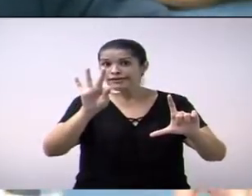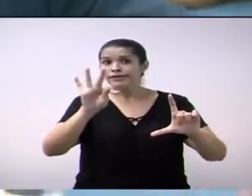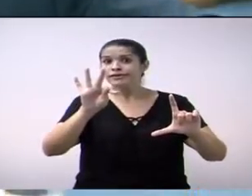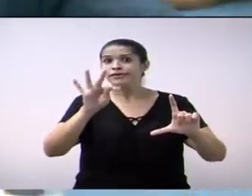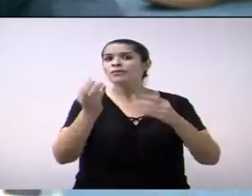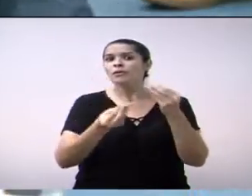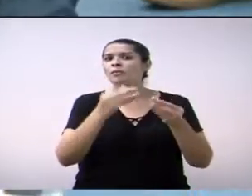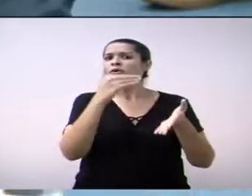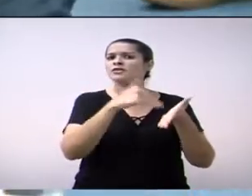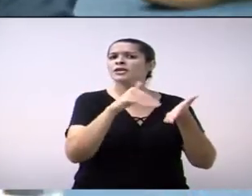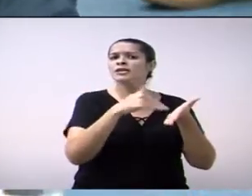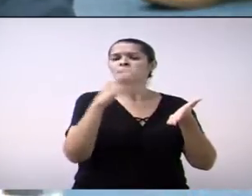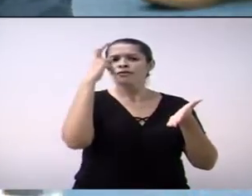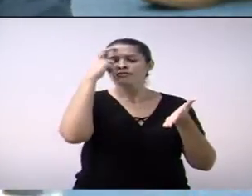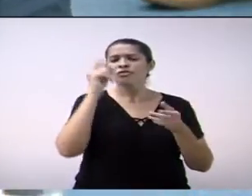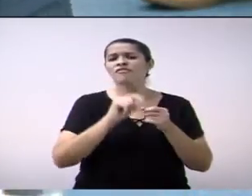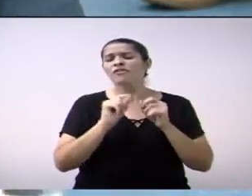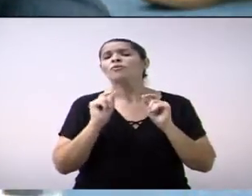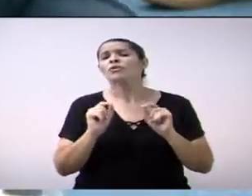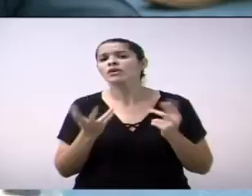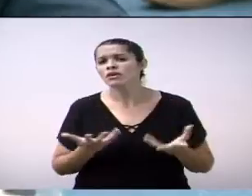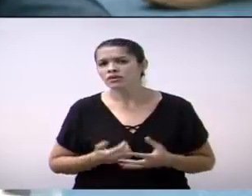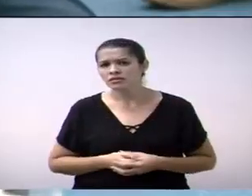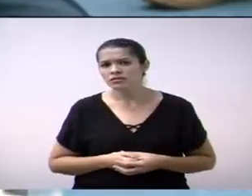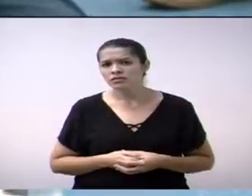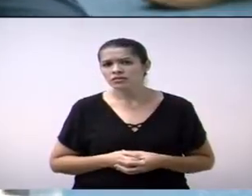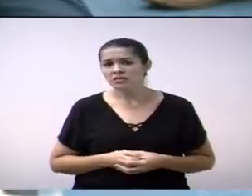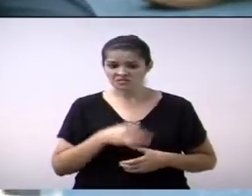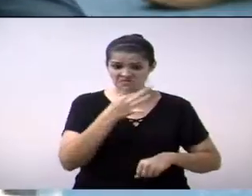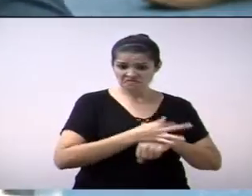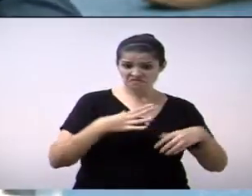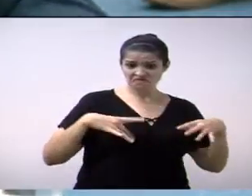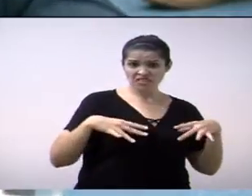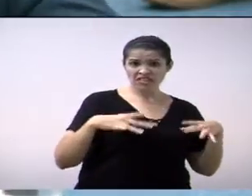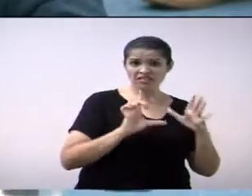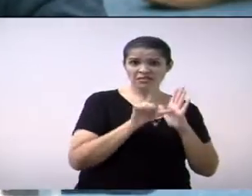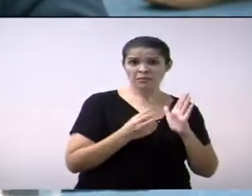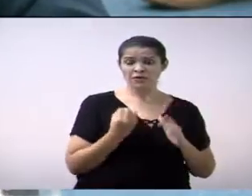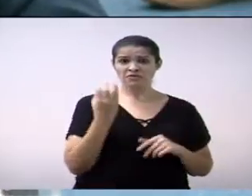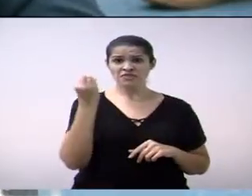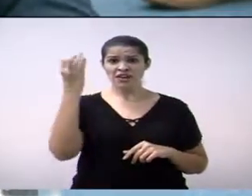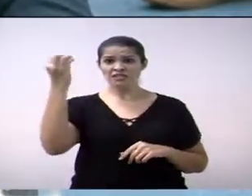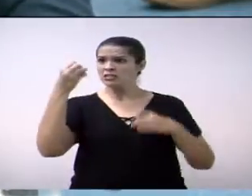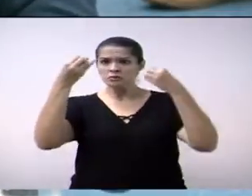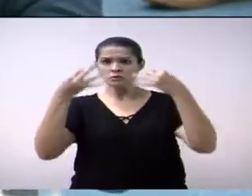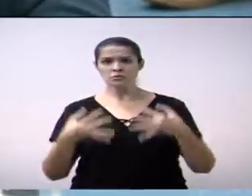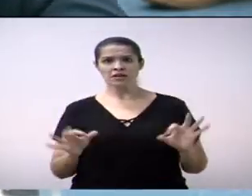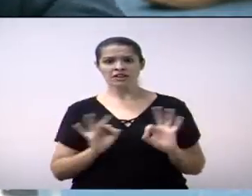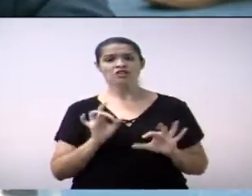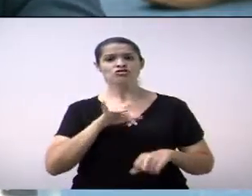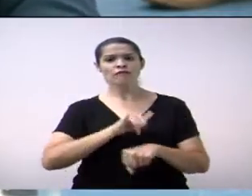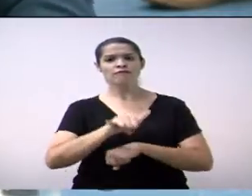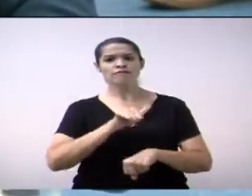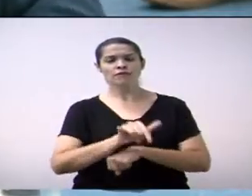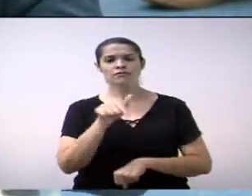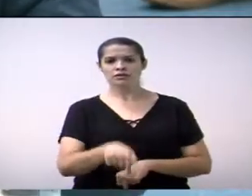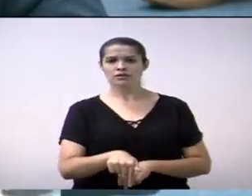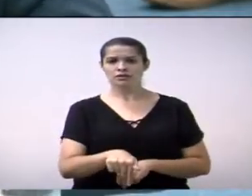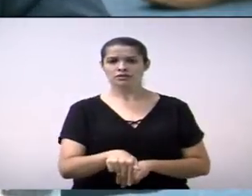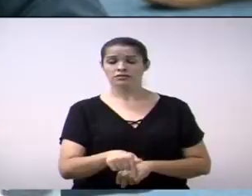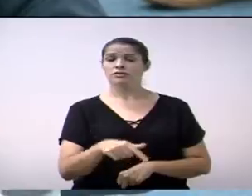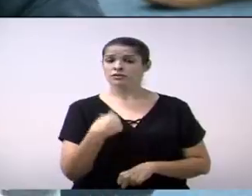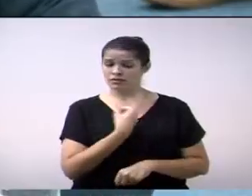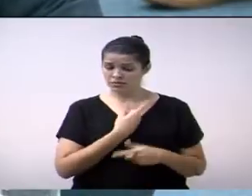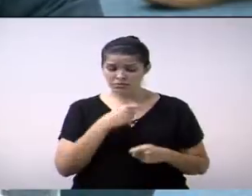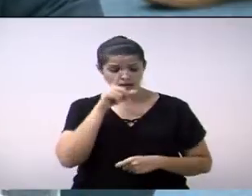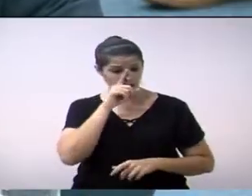esse. Por falar em secretarias, a de obras e serviços públicos precisa